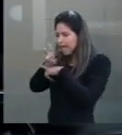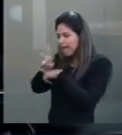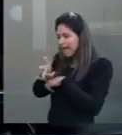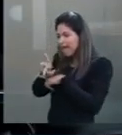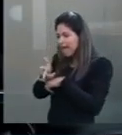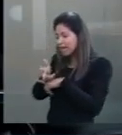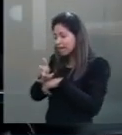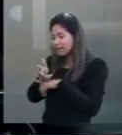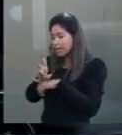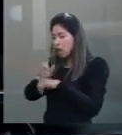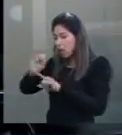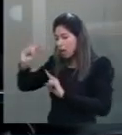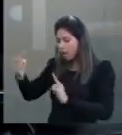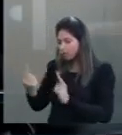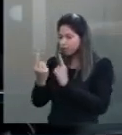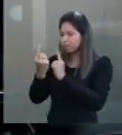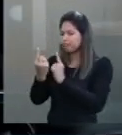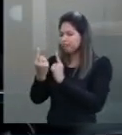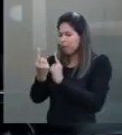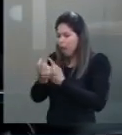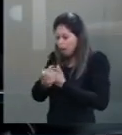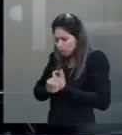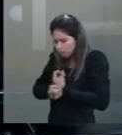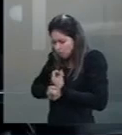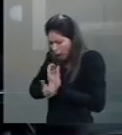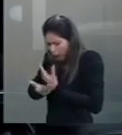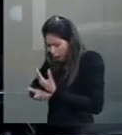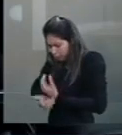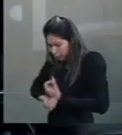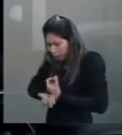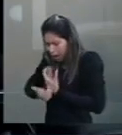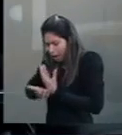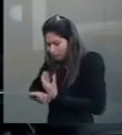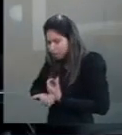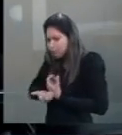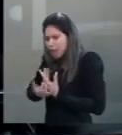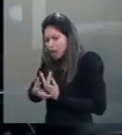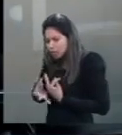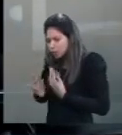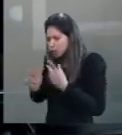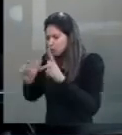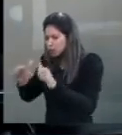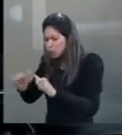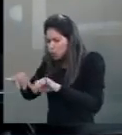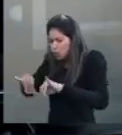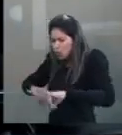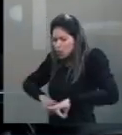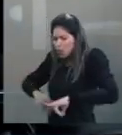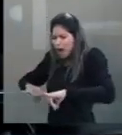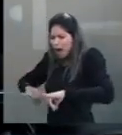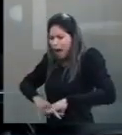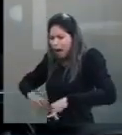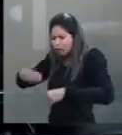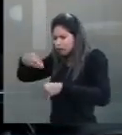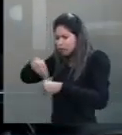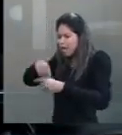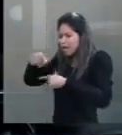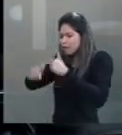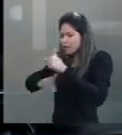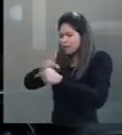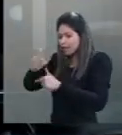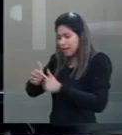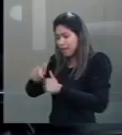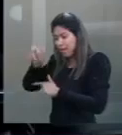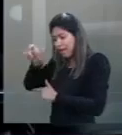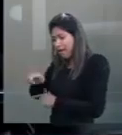Emocionada, a doméstica desabafou sobre as agressões que sofria. A doméstica chegou a